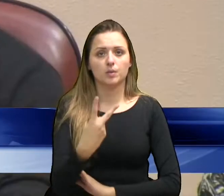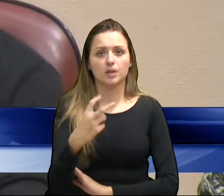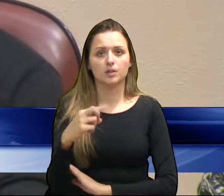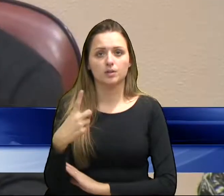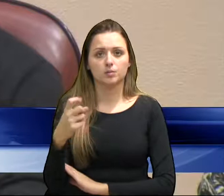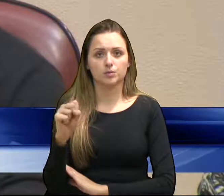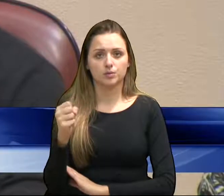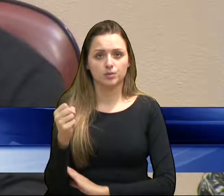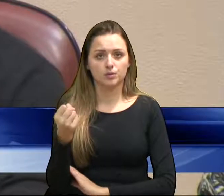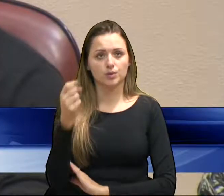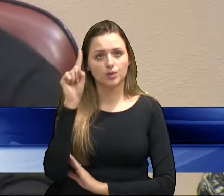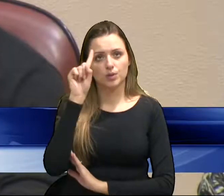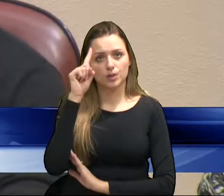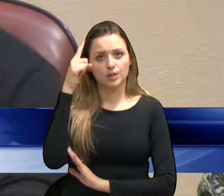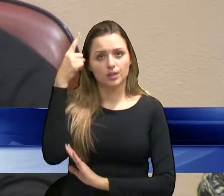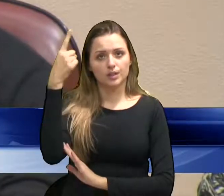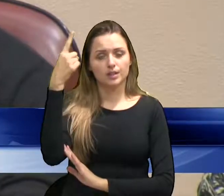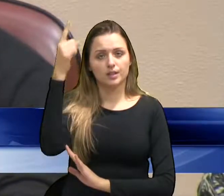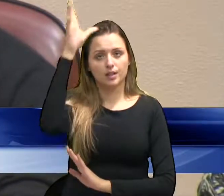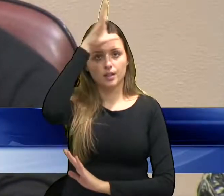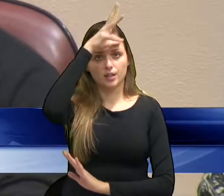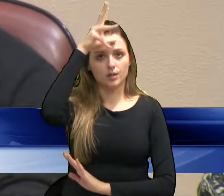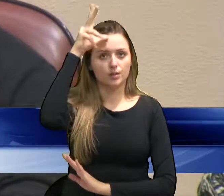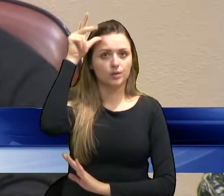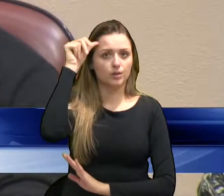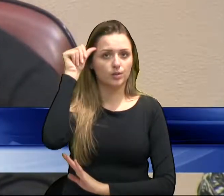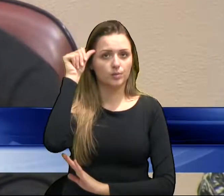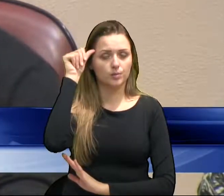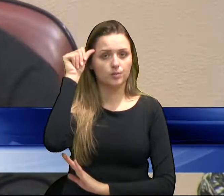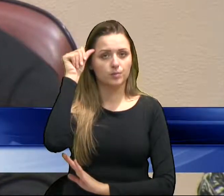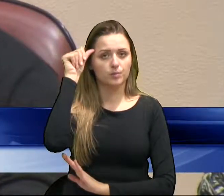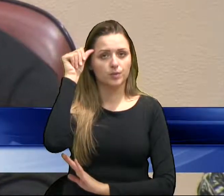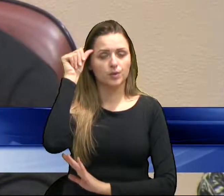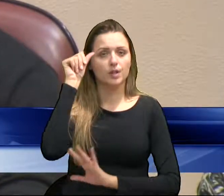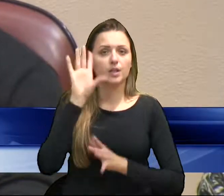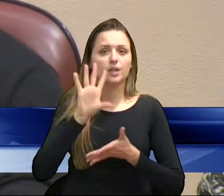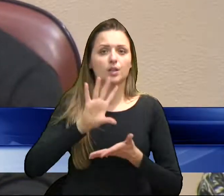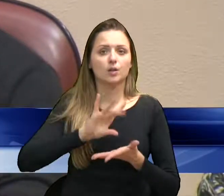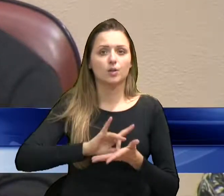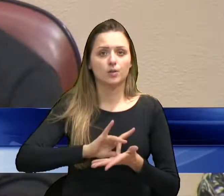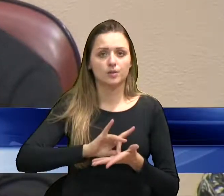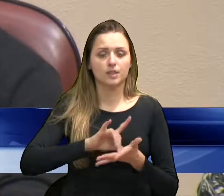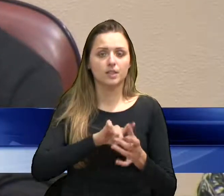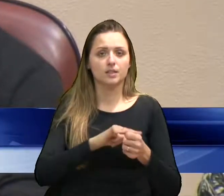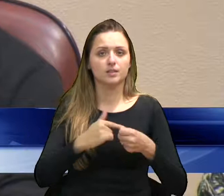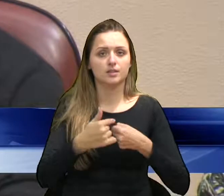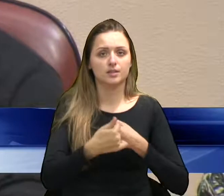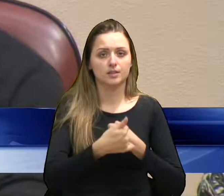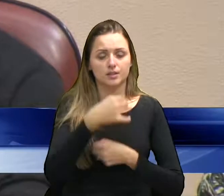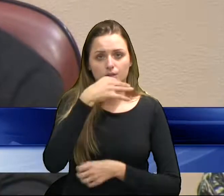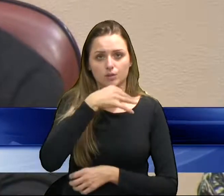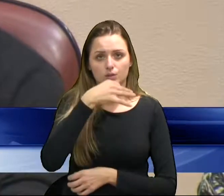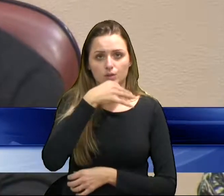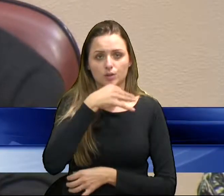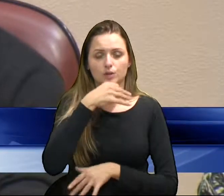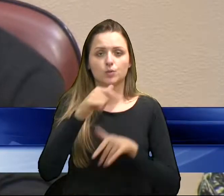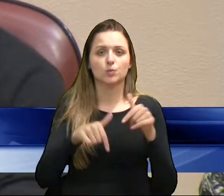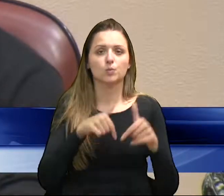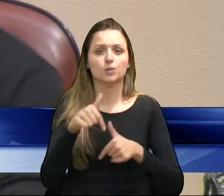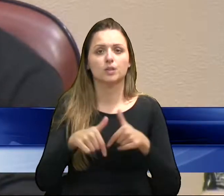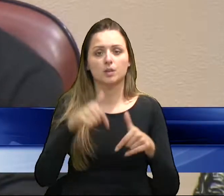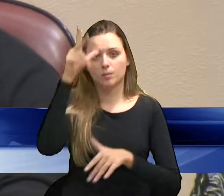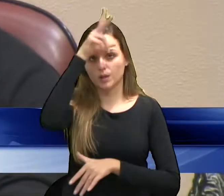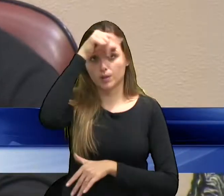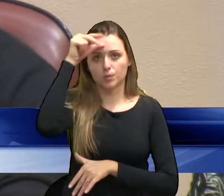2018, de autoria do Poder Executivo, que regula no município de Caxias do Sul o serviço público